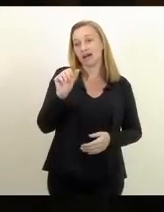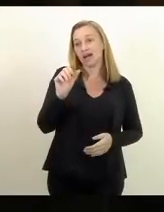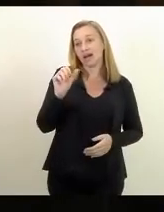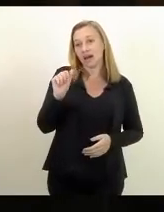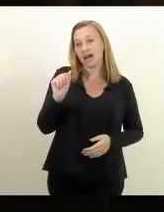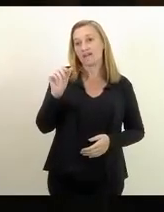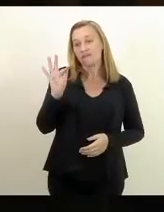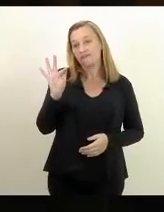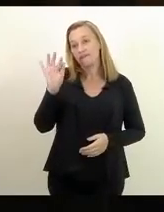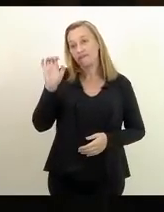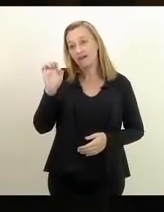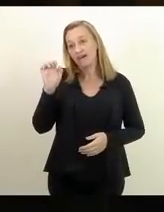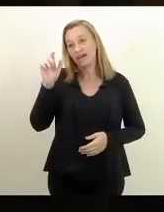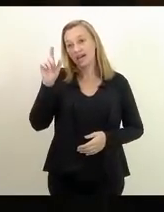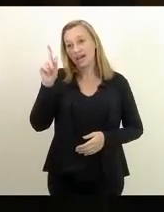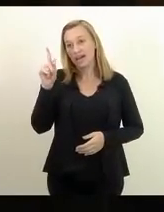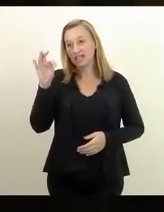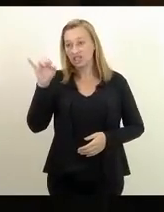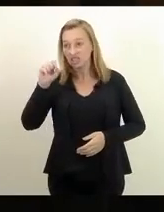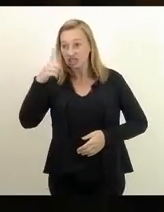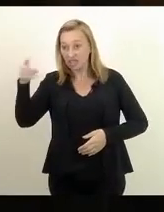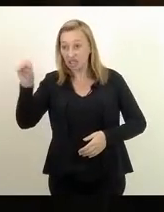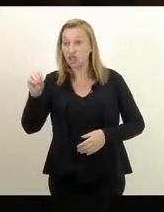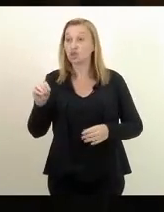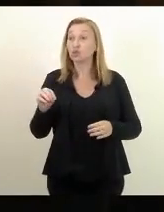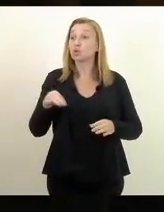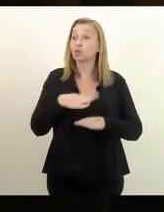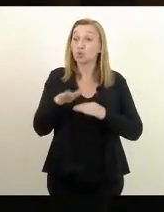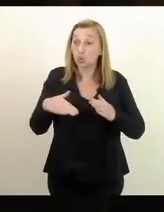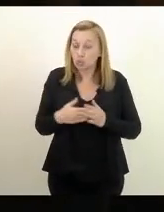assumiram em cabu a capital